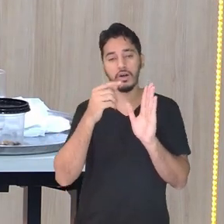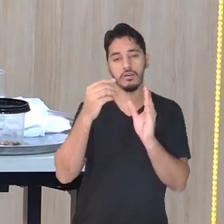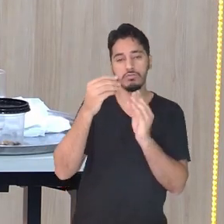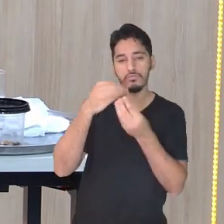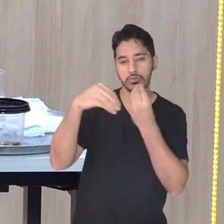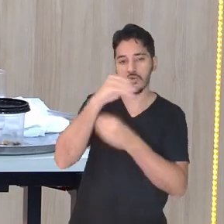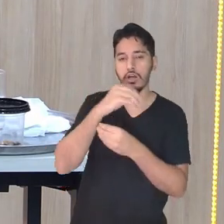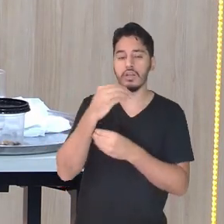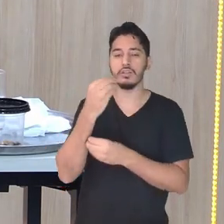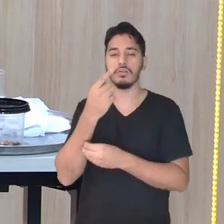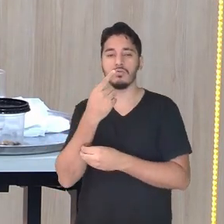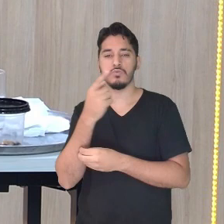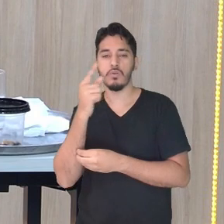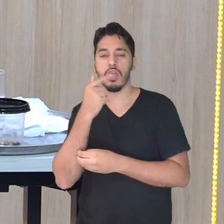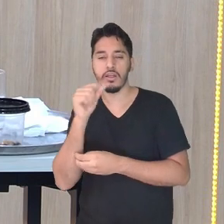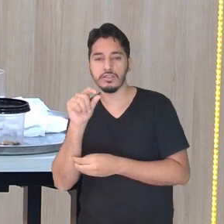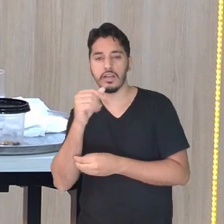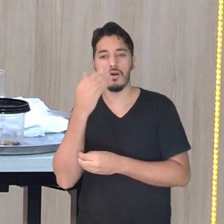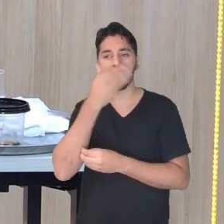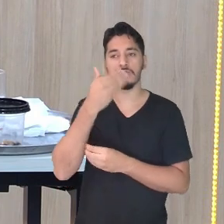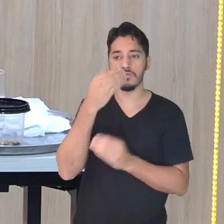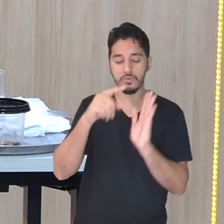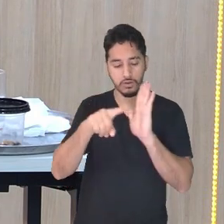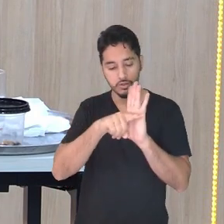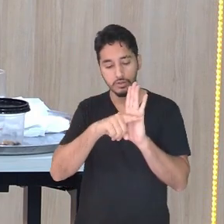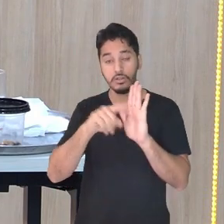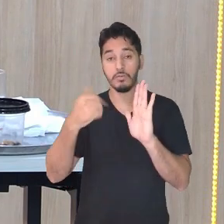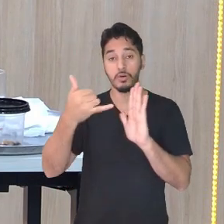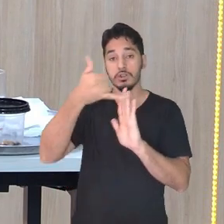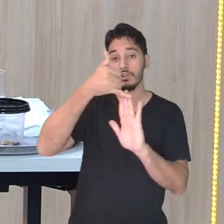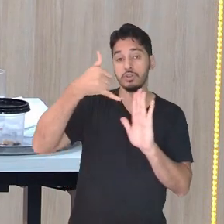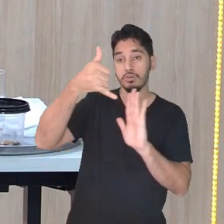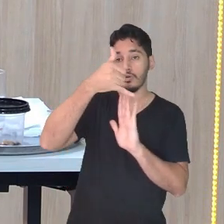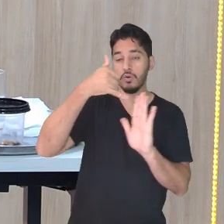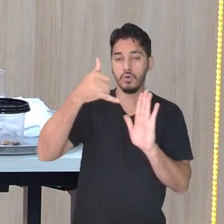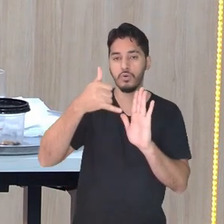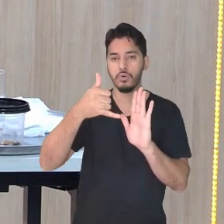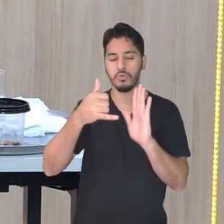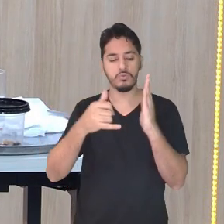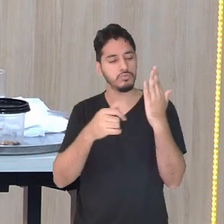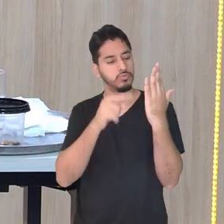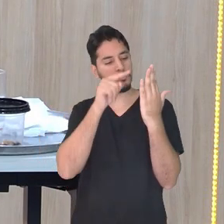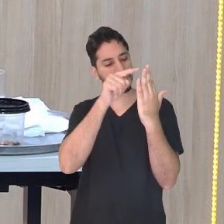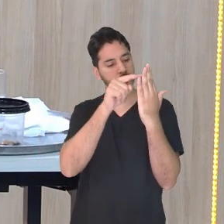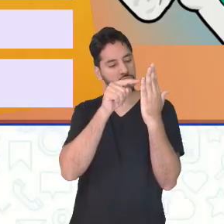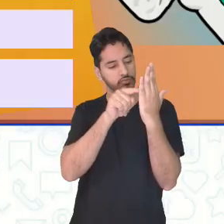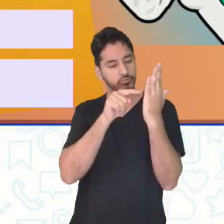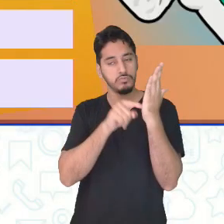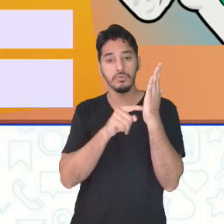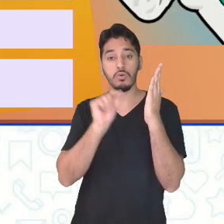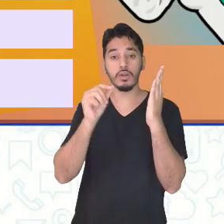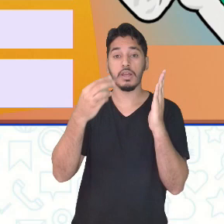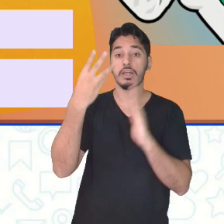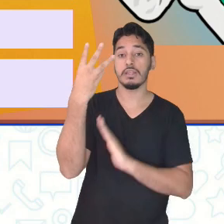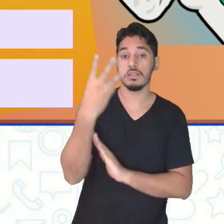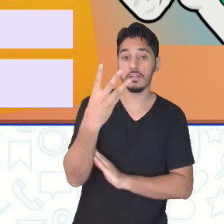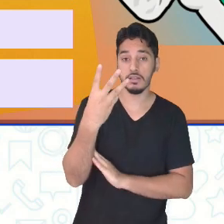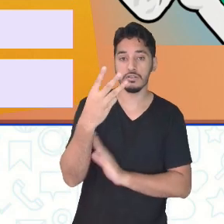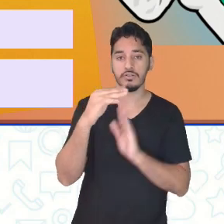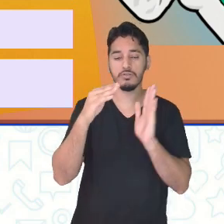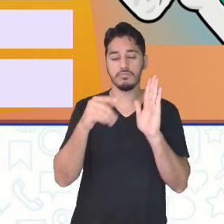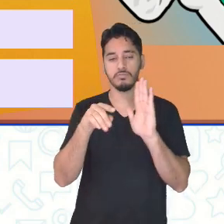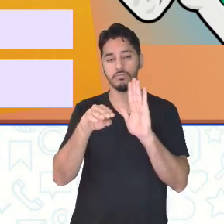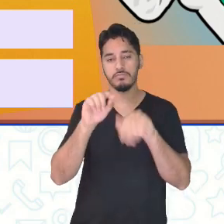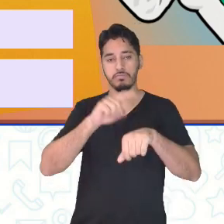a fase do óleo. Então, em fase, ele só vai apresentar aí, né, a questão de 3 fases. Então,